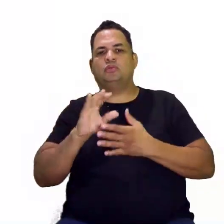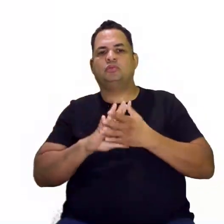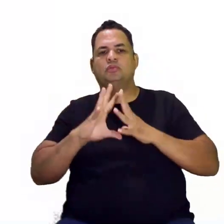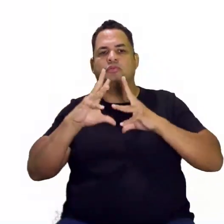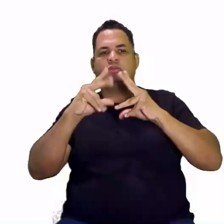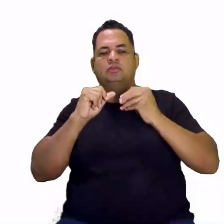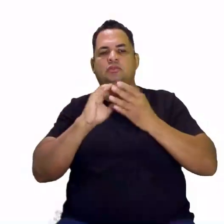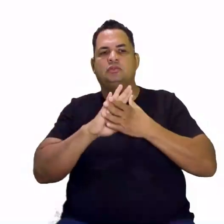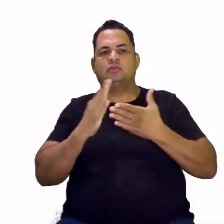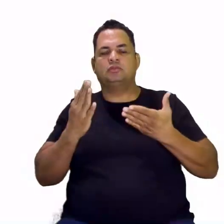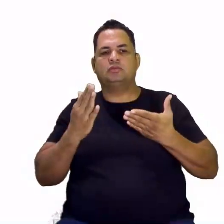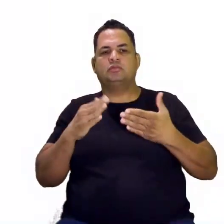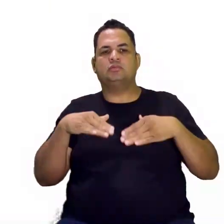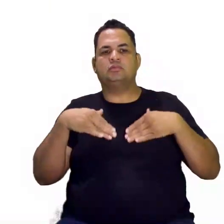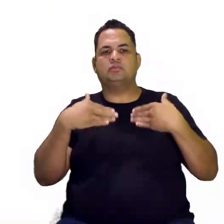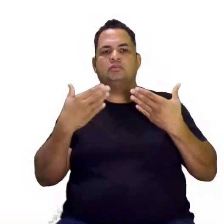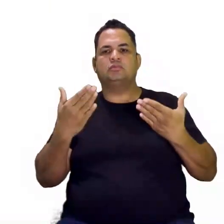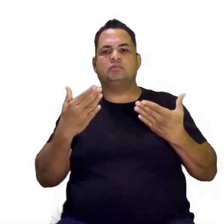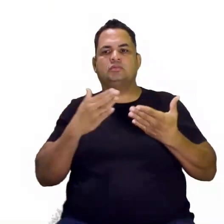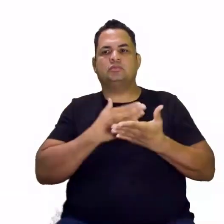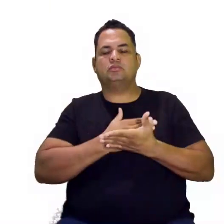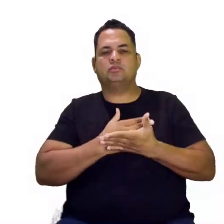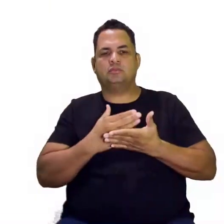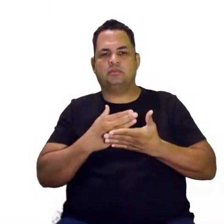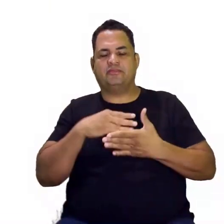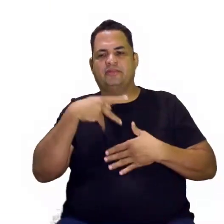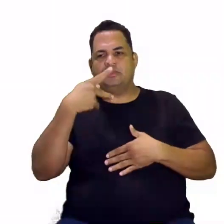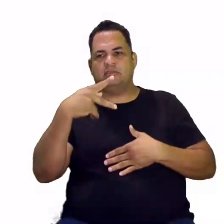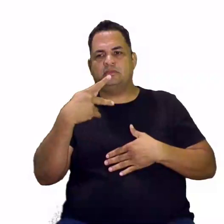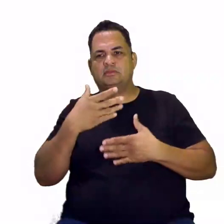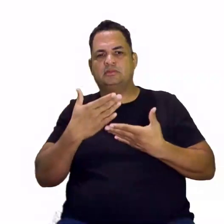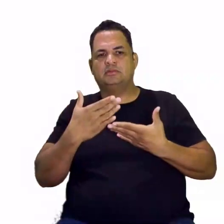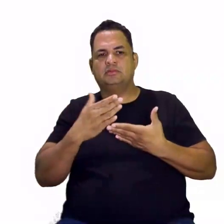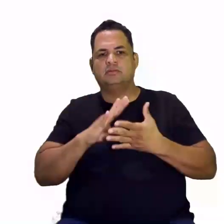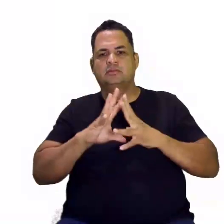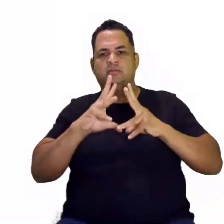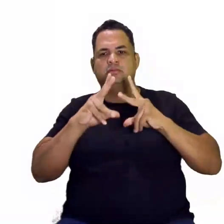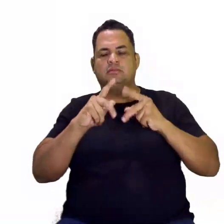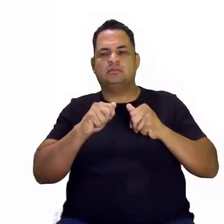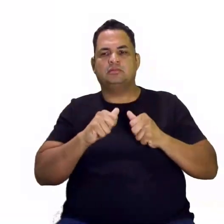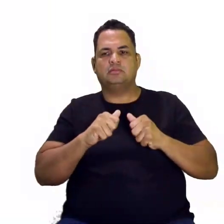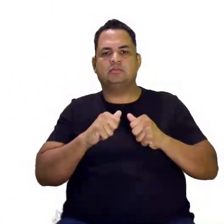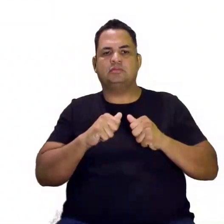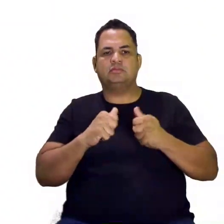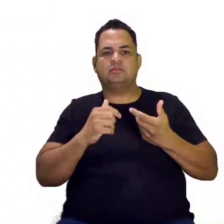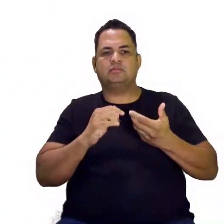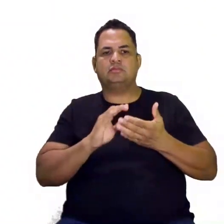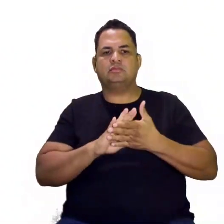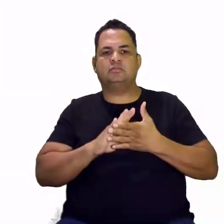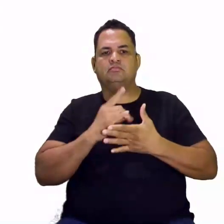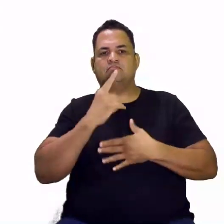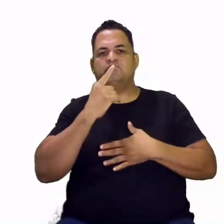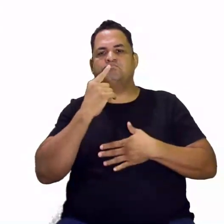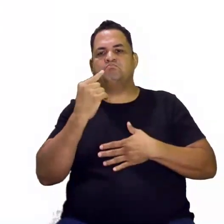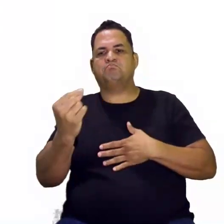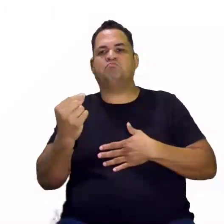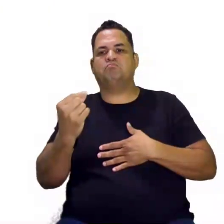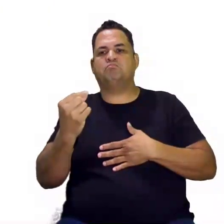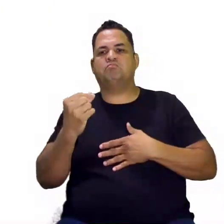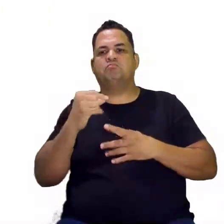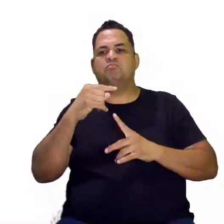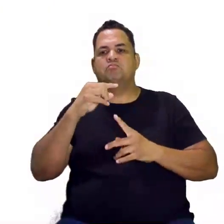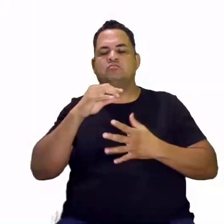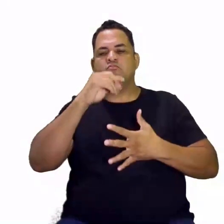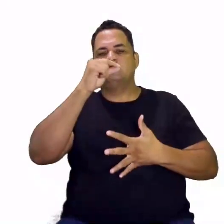o total, quando a gente fala em extinção desses animais, é a total ou o total desaparecimento